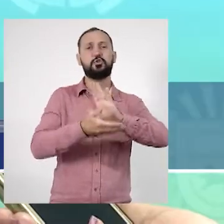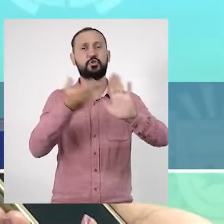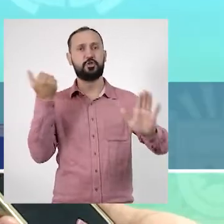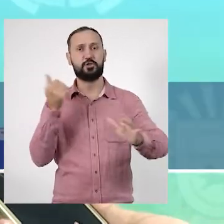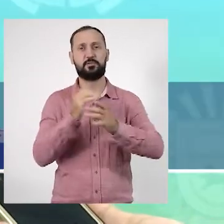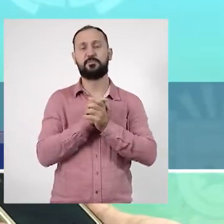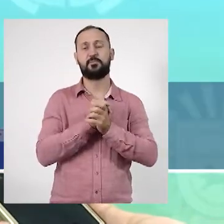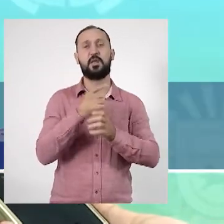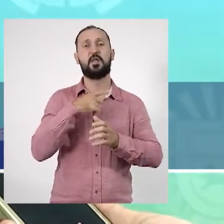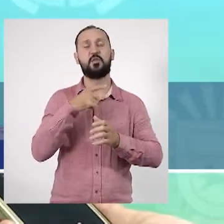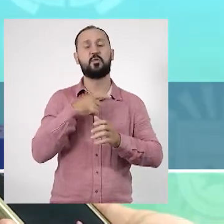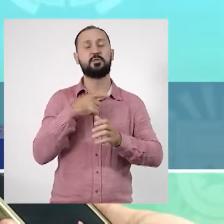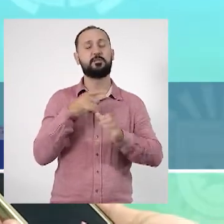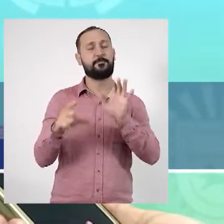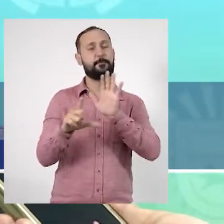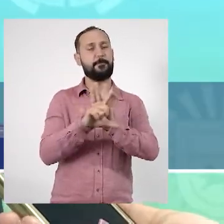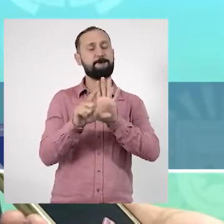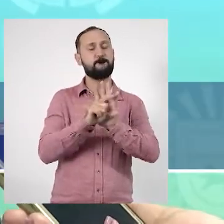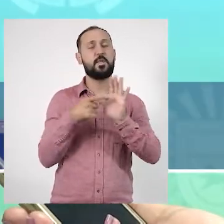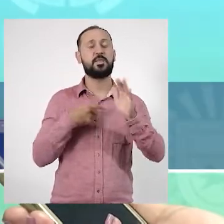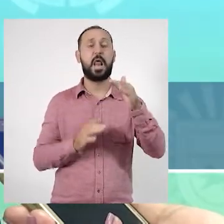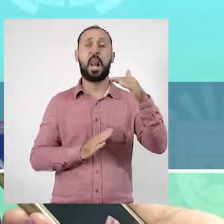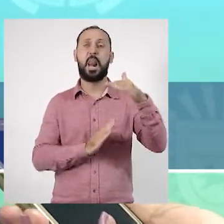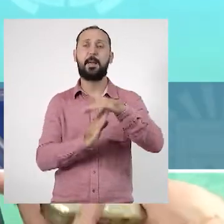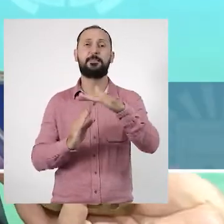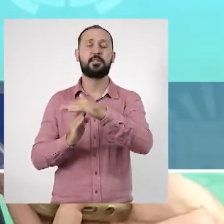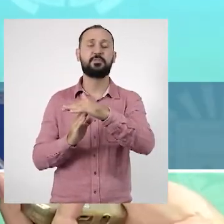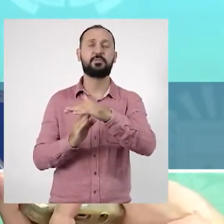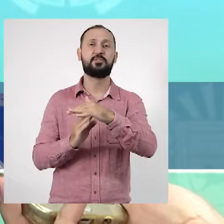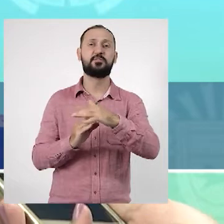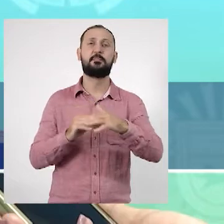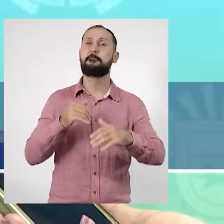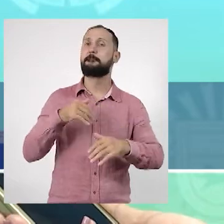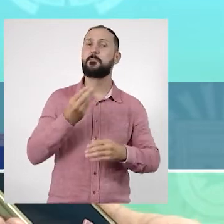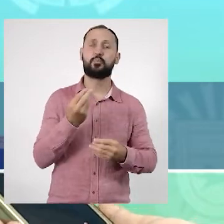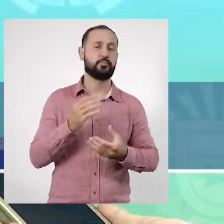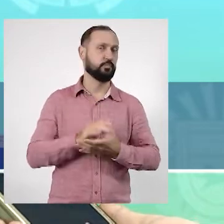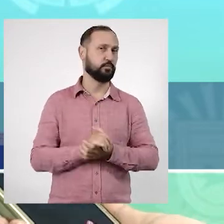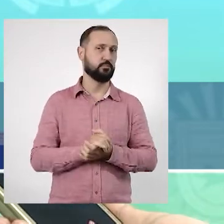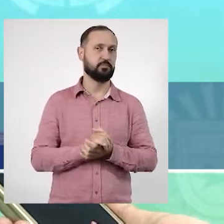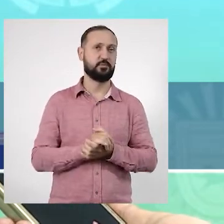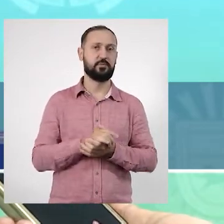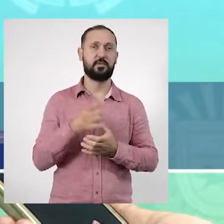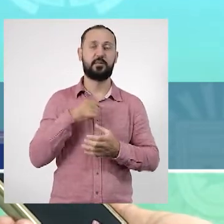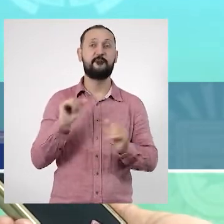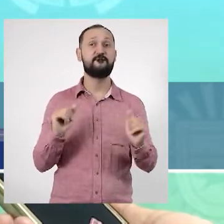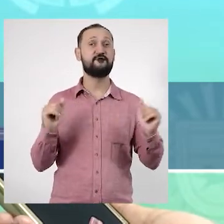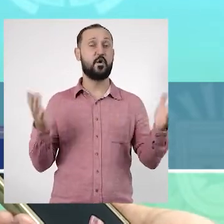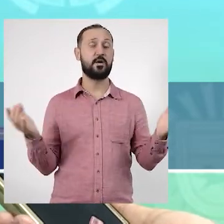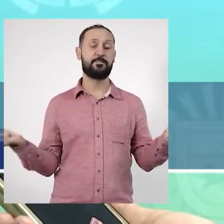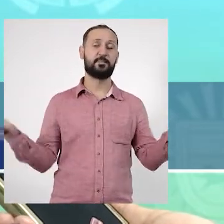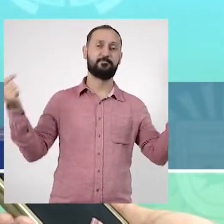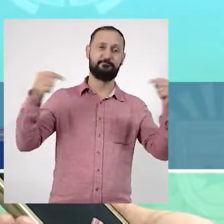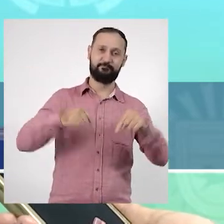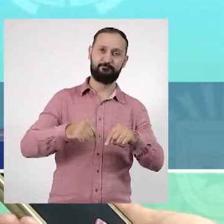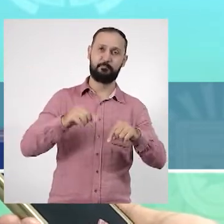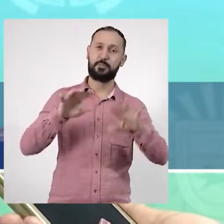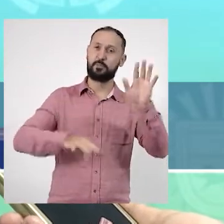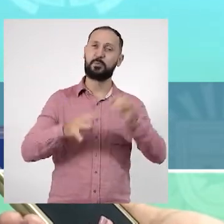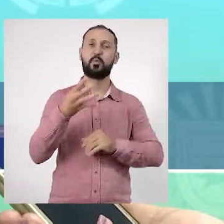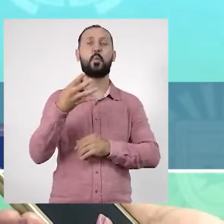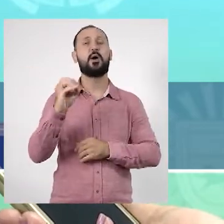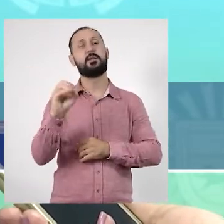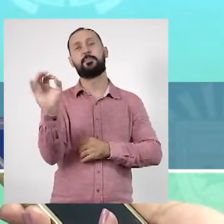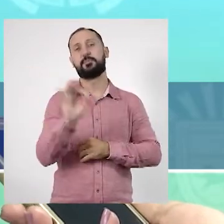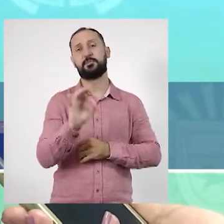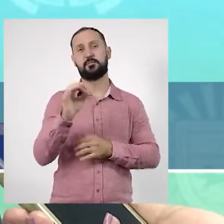exoneração. A nossa emenda, ela limita o máximo de cargos de pessoas fora da